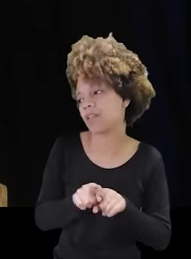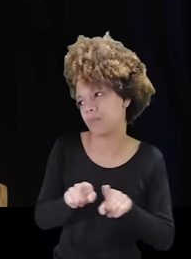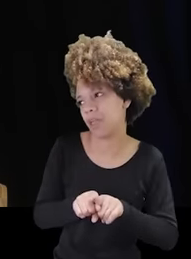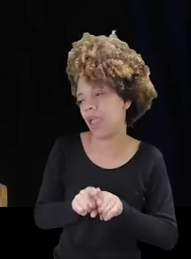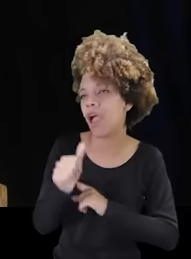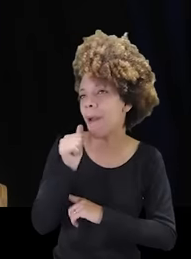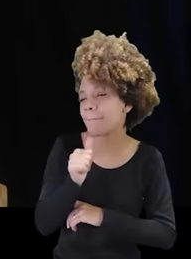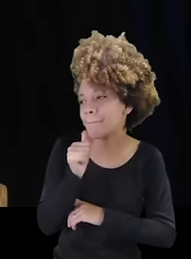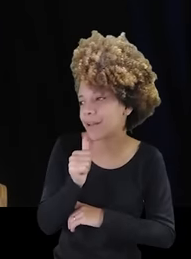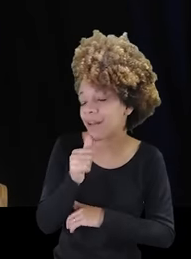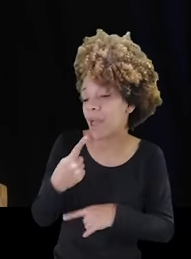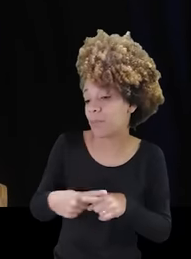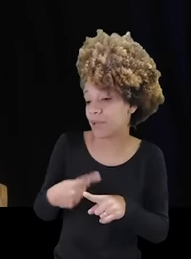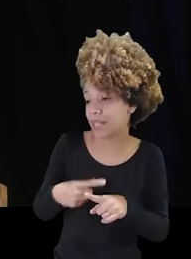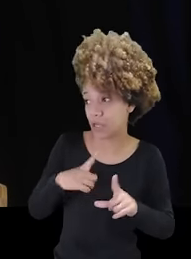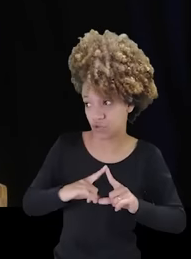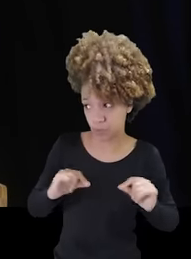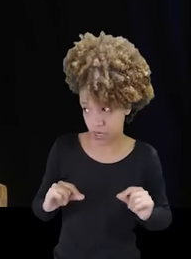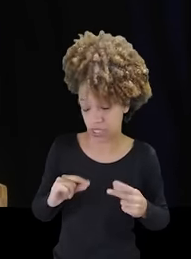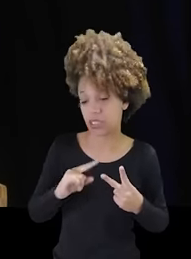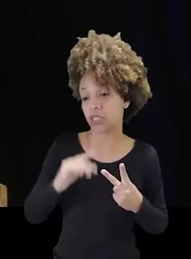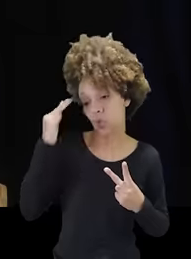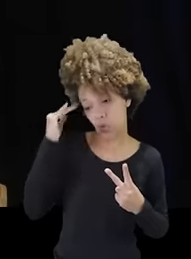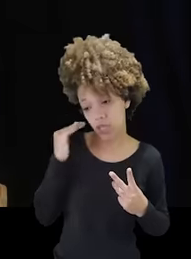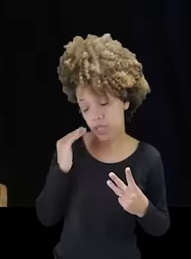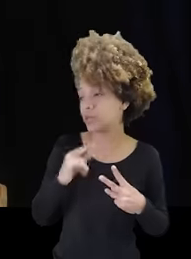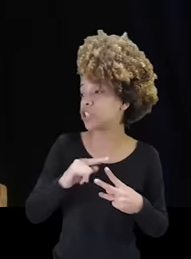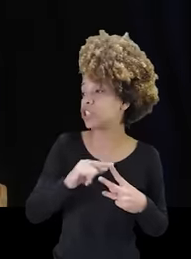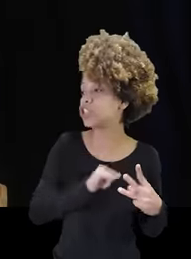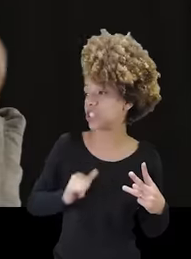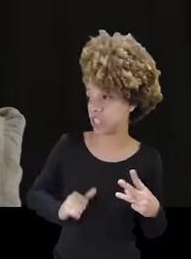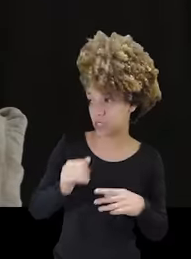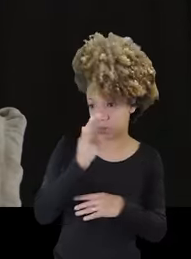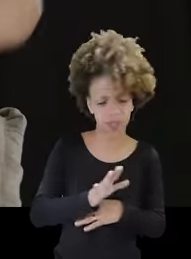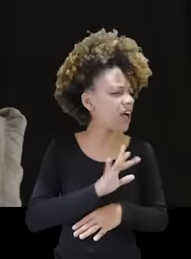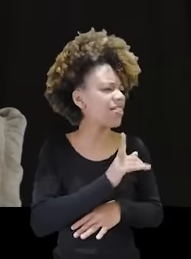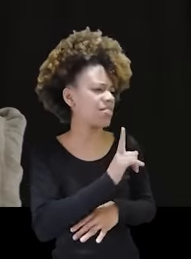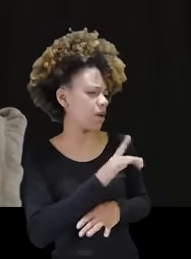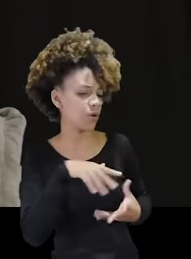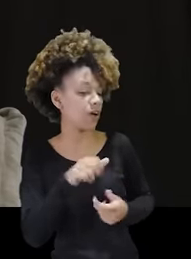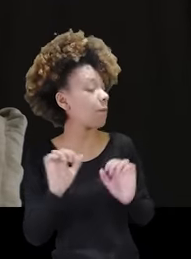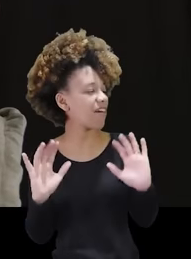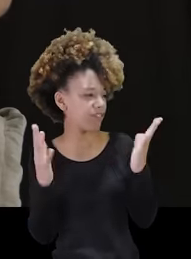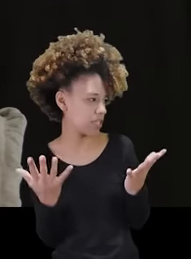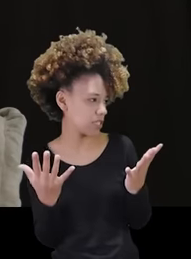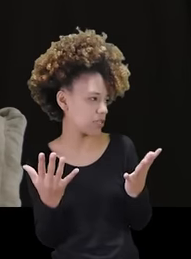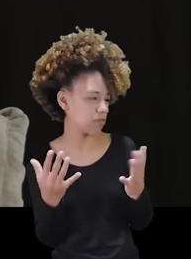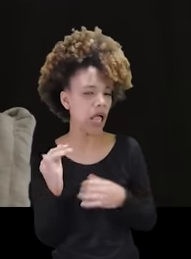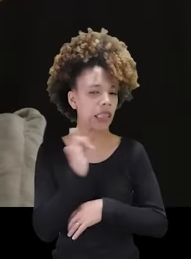a menina é porque tem os japoneses coreanos chineses do Brasil e tem lá eu tô numa festa